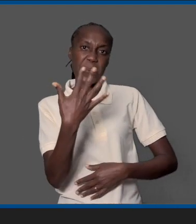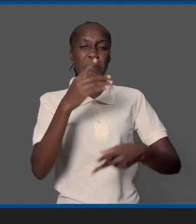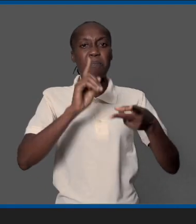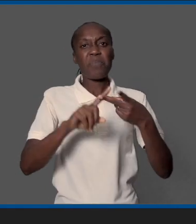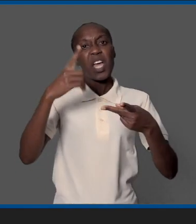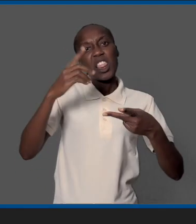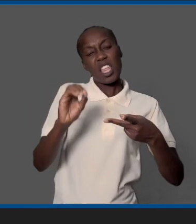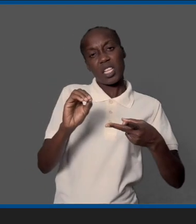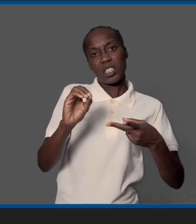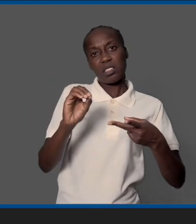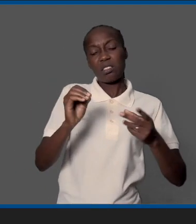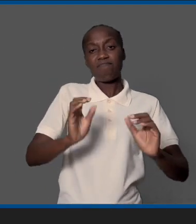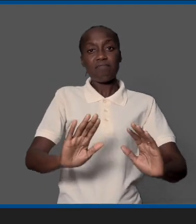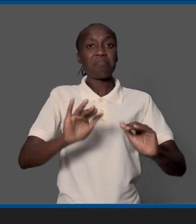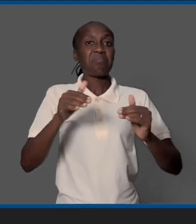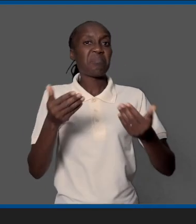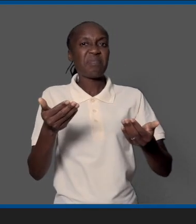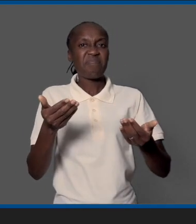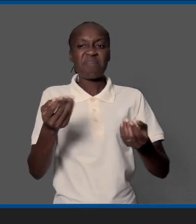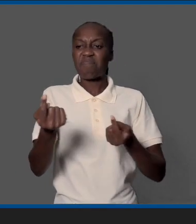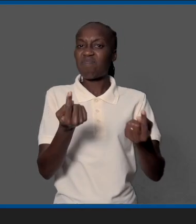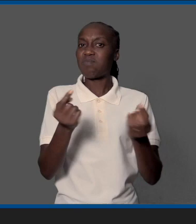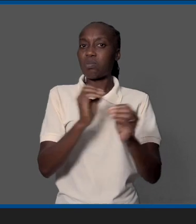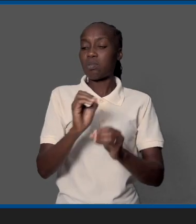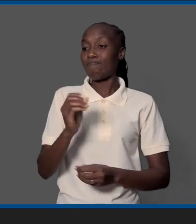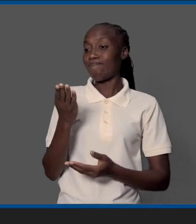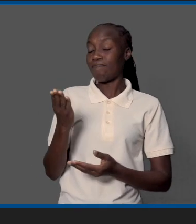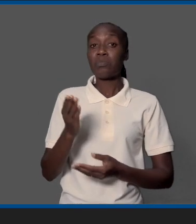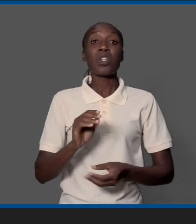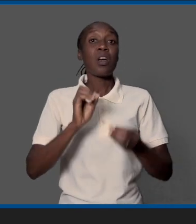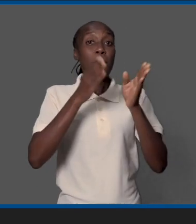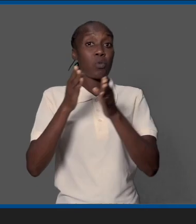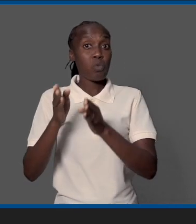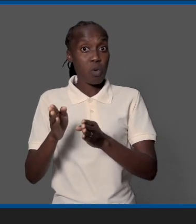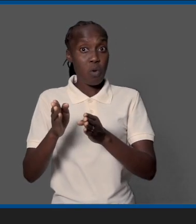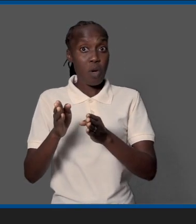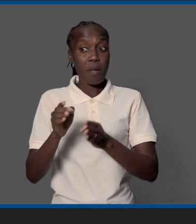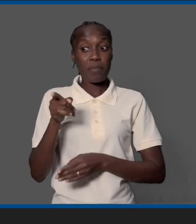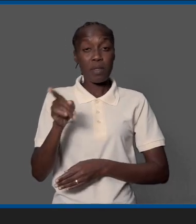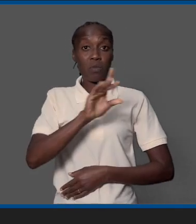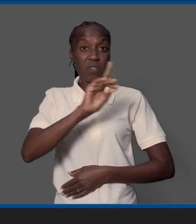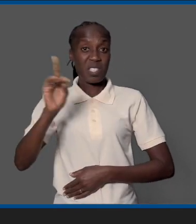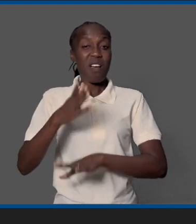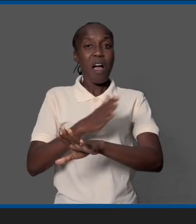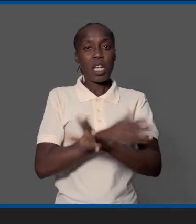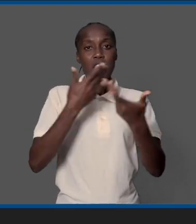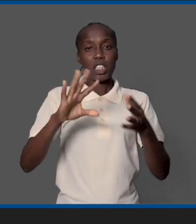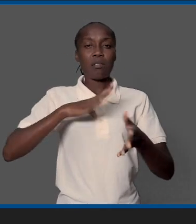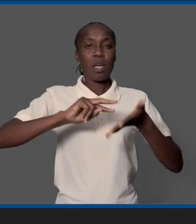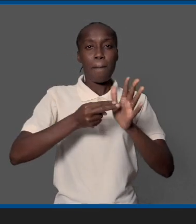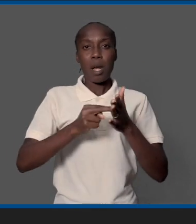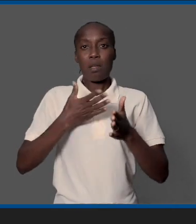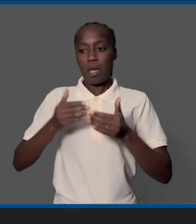mas agora só anda talvez uns 5, 10, não anda nada. Fibrador